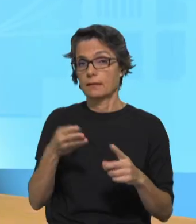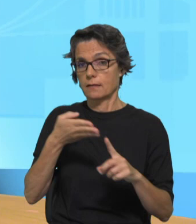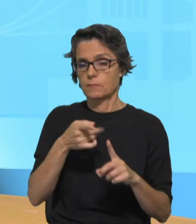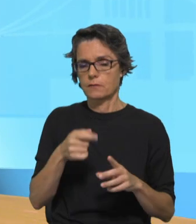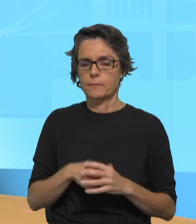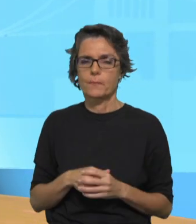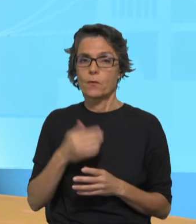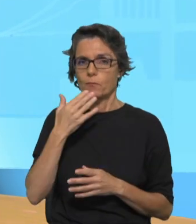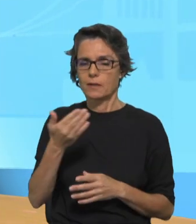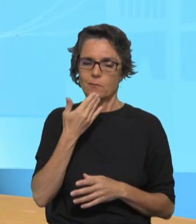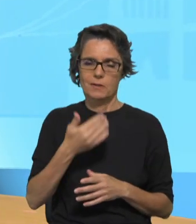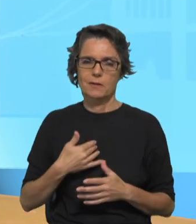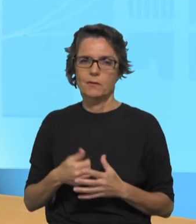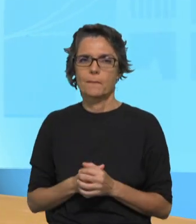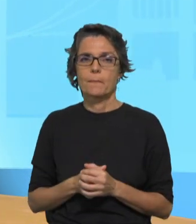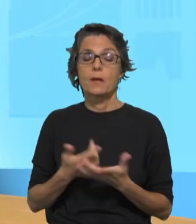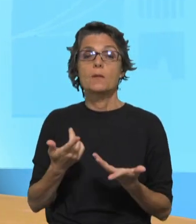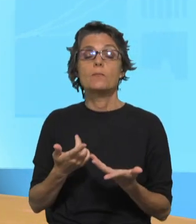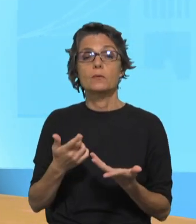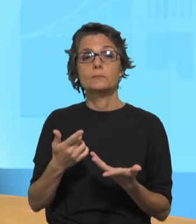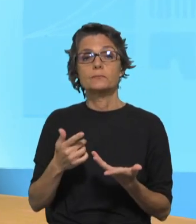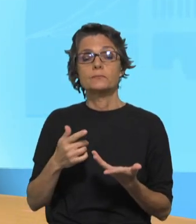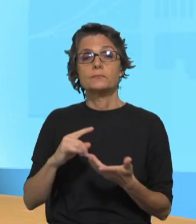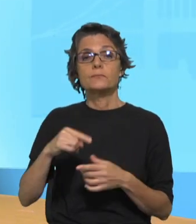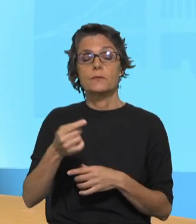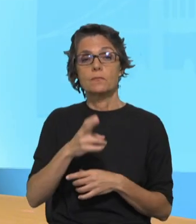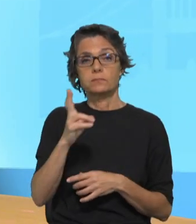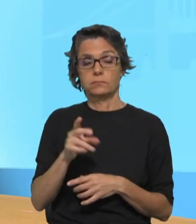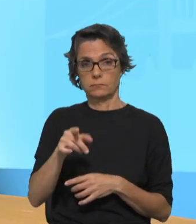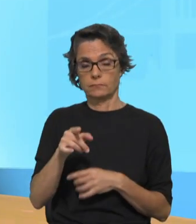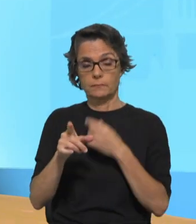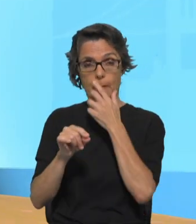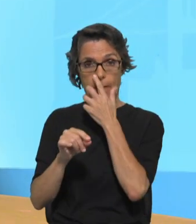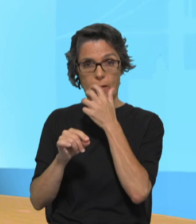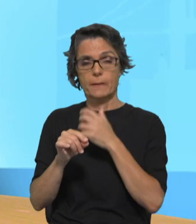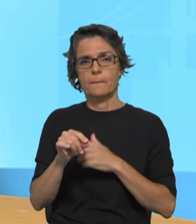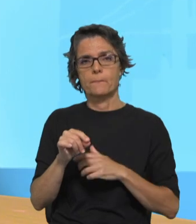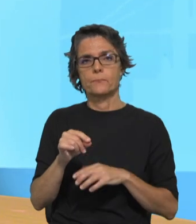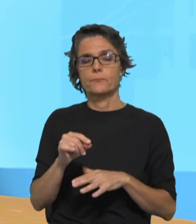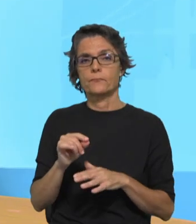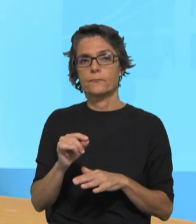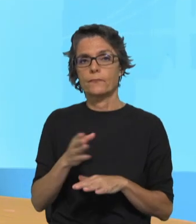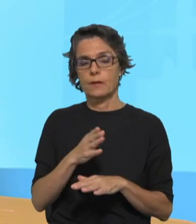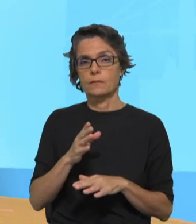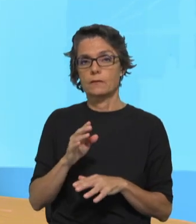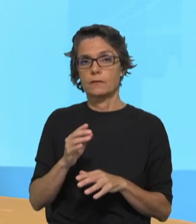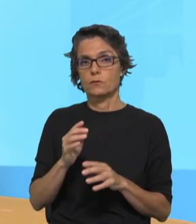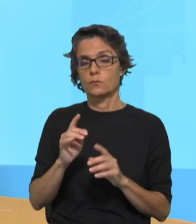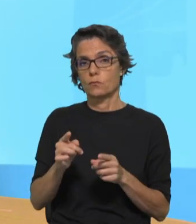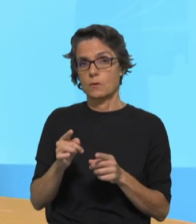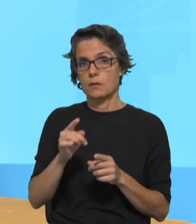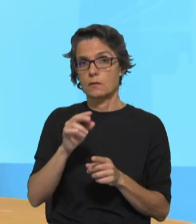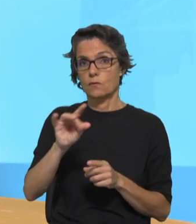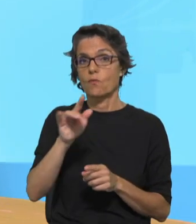na saída deste grande encontro mundial de juventude também, e estamos de alguma forma nas vésperas do início em Fátima de um curso